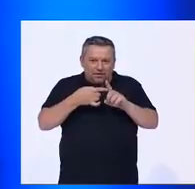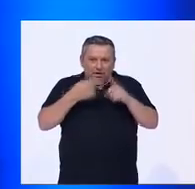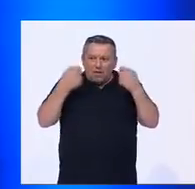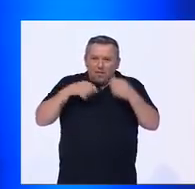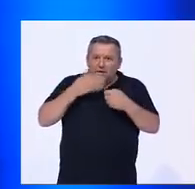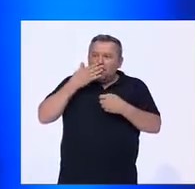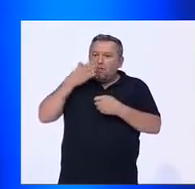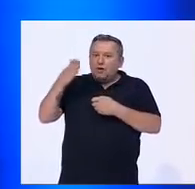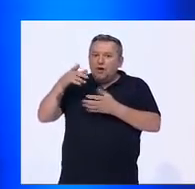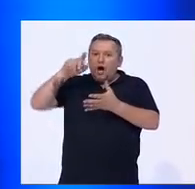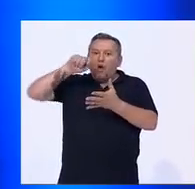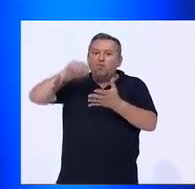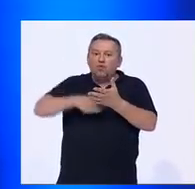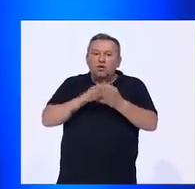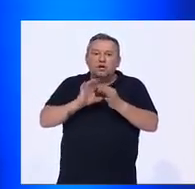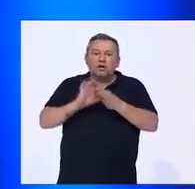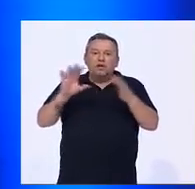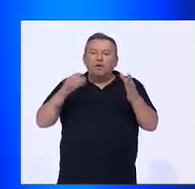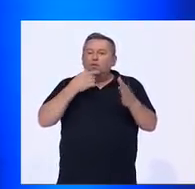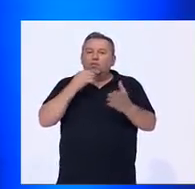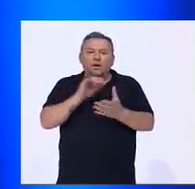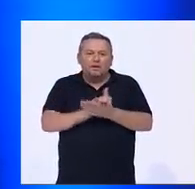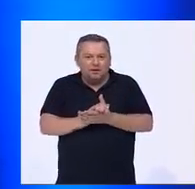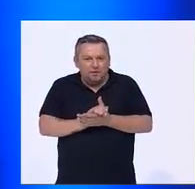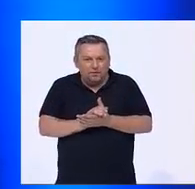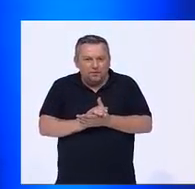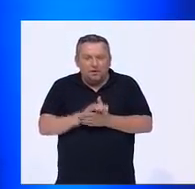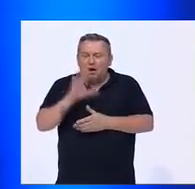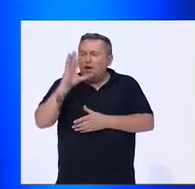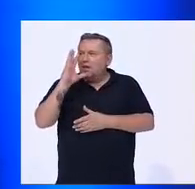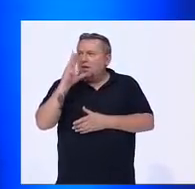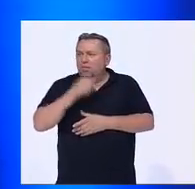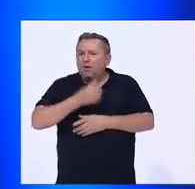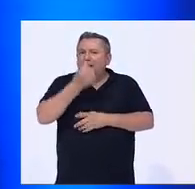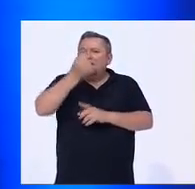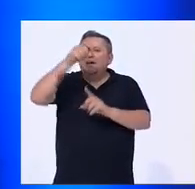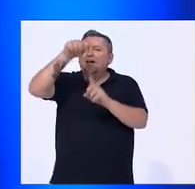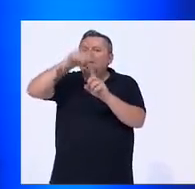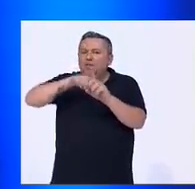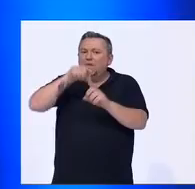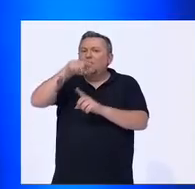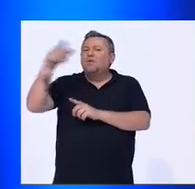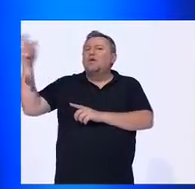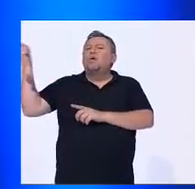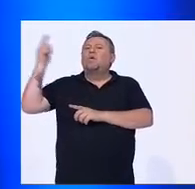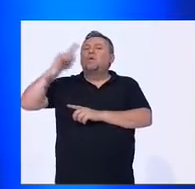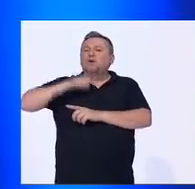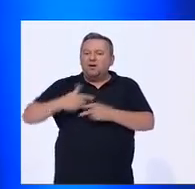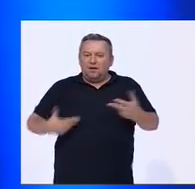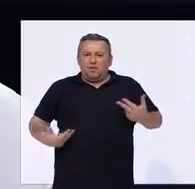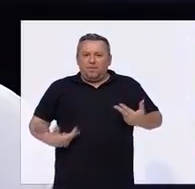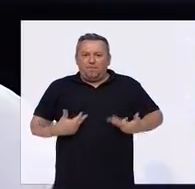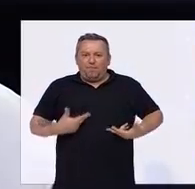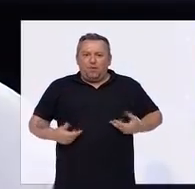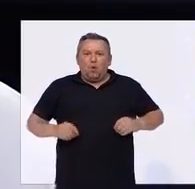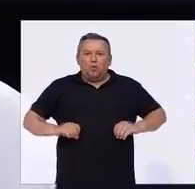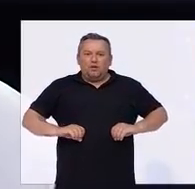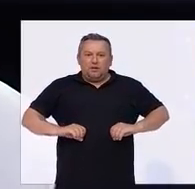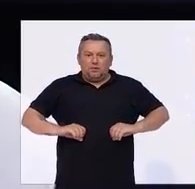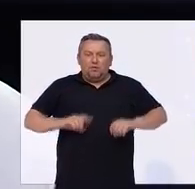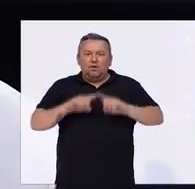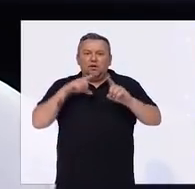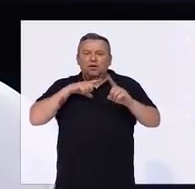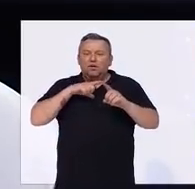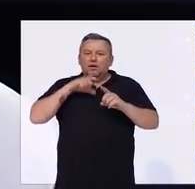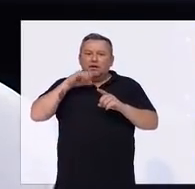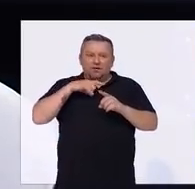estava me explicando as dificuldades e a burocracia. Demoram meses, 6 meses para você conseguir isso, uma laqueadura. Se a senhora tiver que assumir